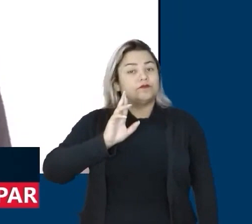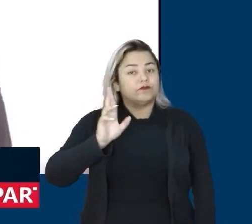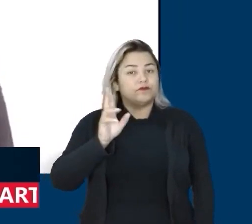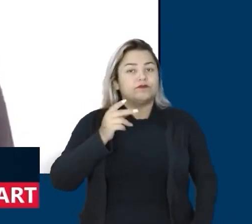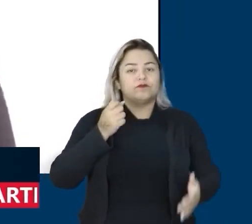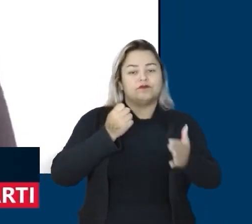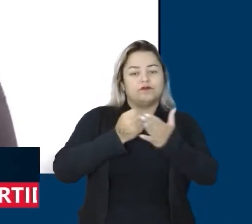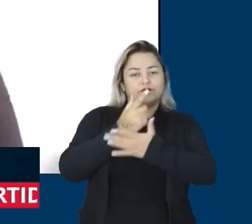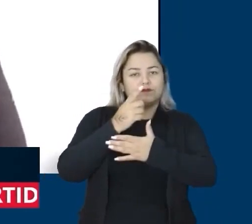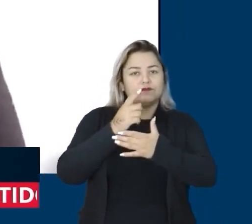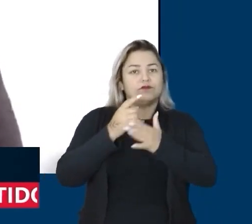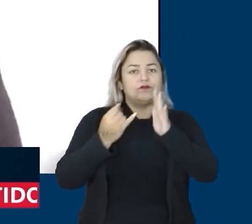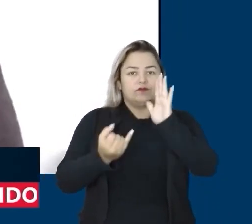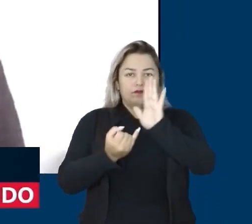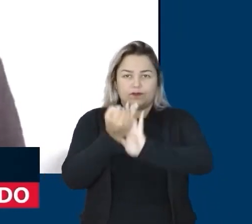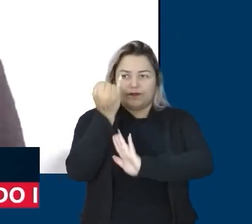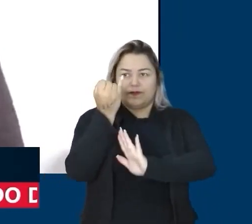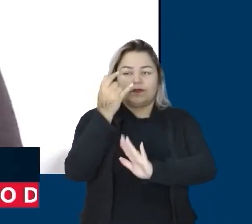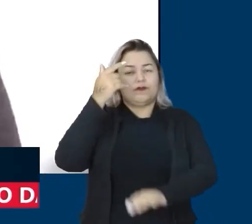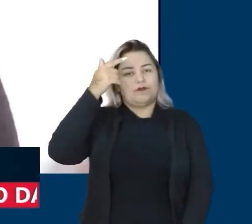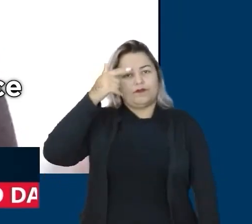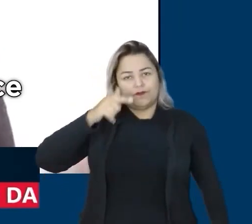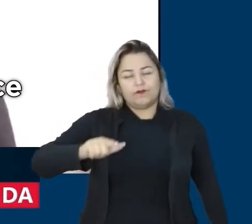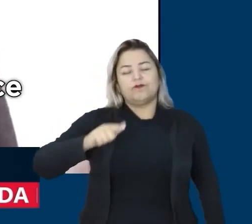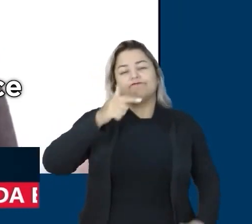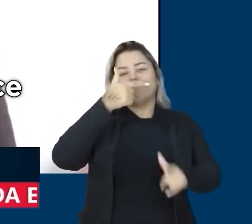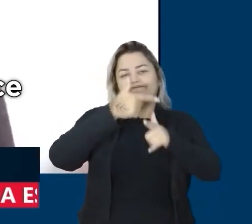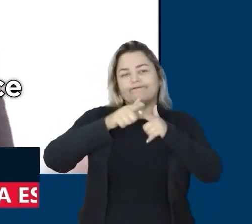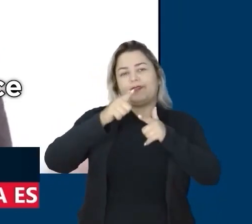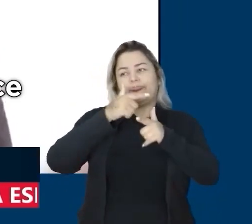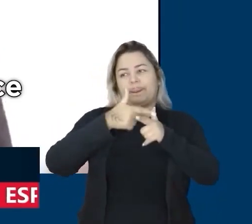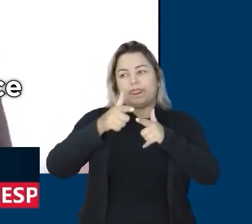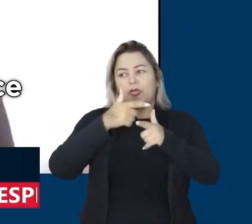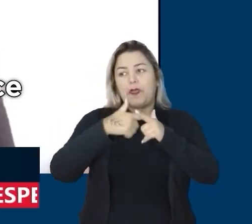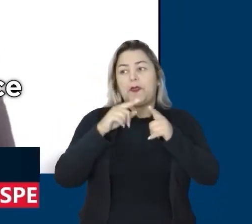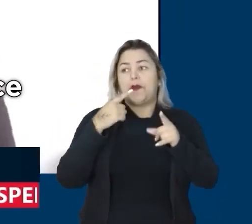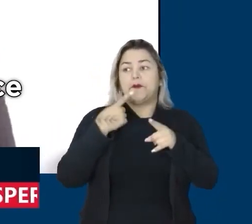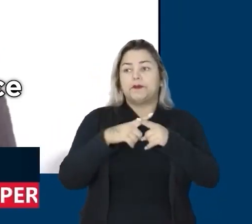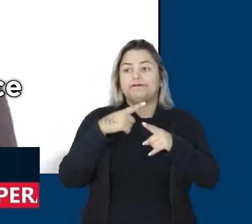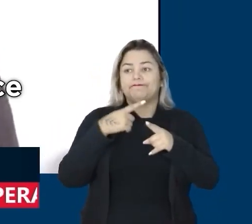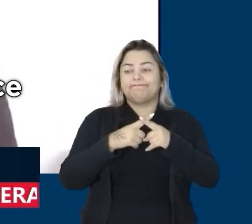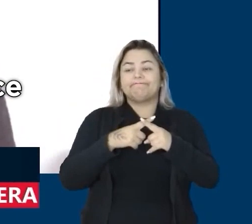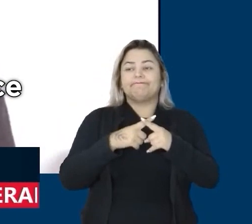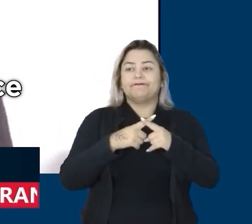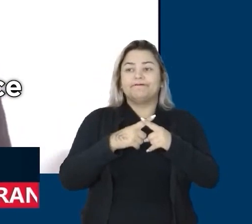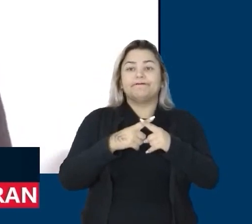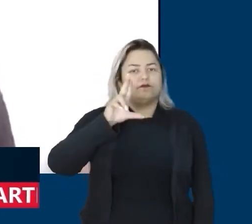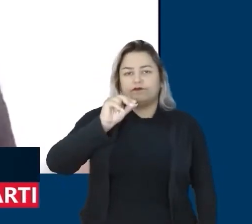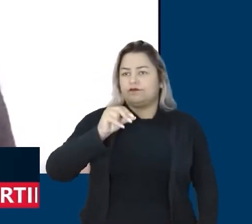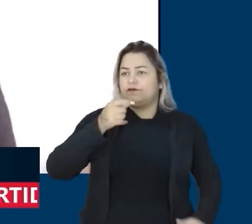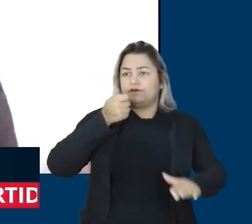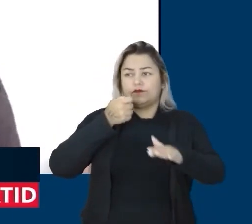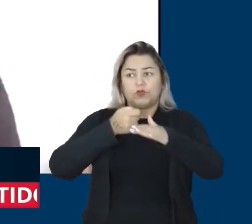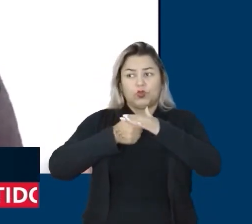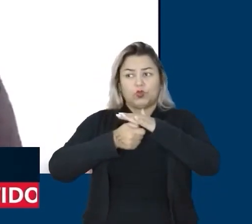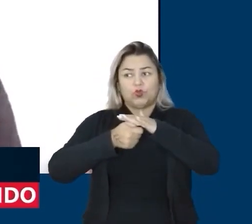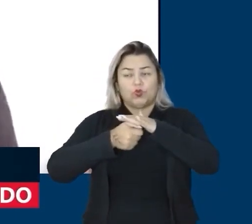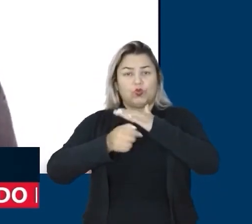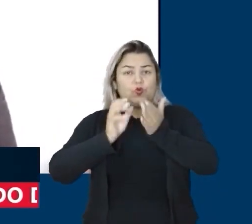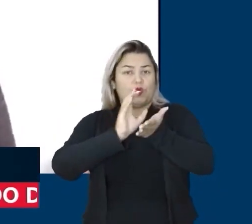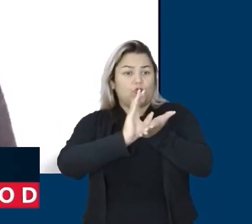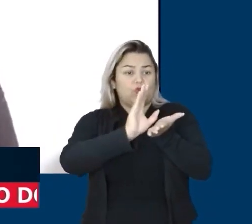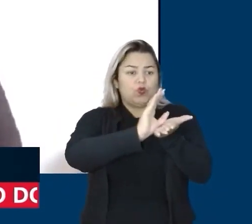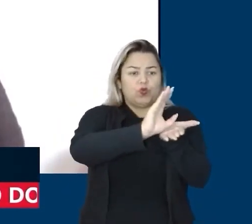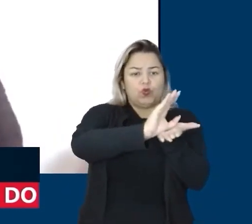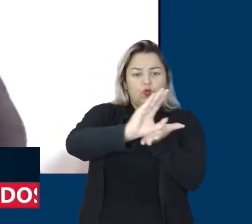de impostos. Então, é outro problema, porque isso também encarece as contas do governo. Mesmo o governo ter dinheiro